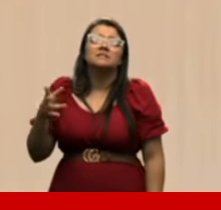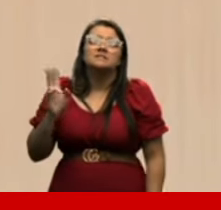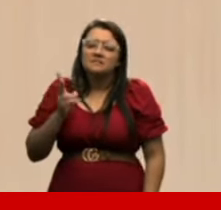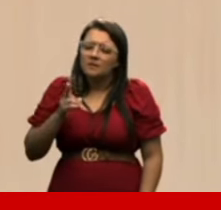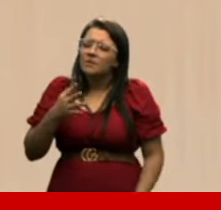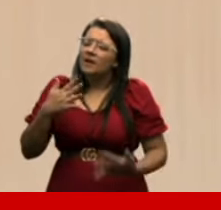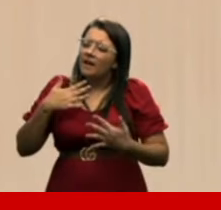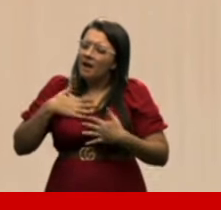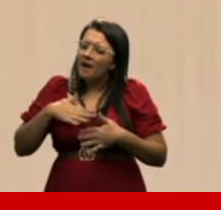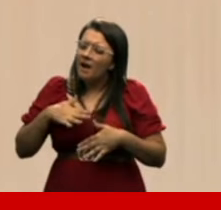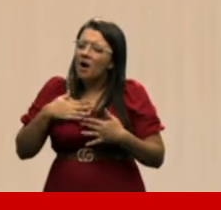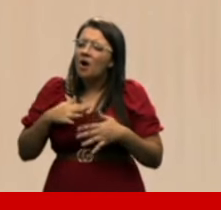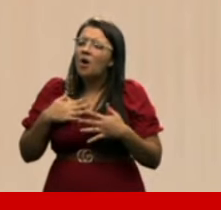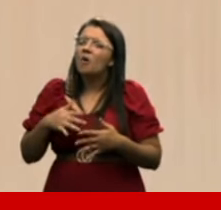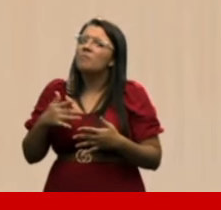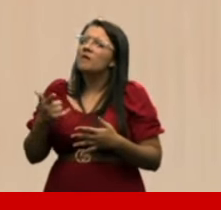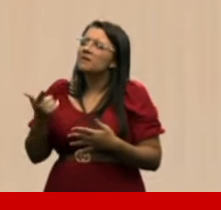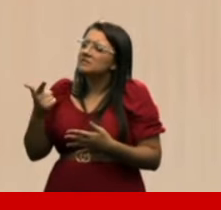Tolere.